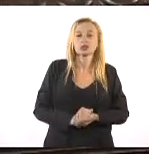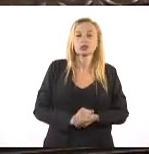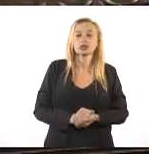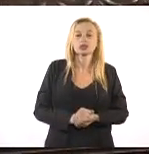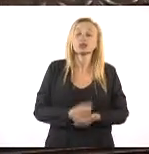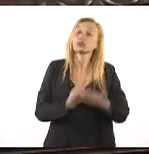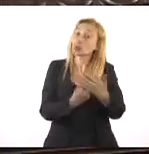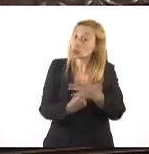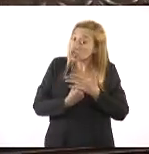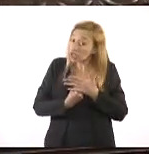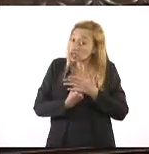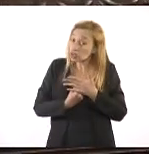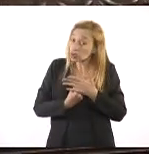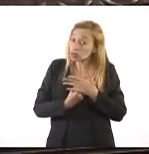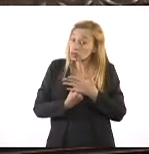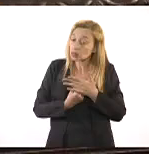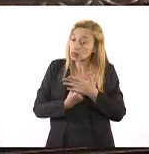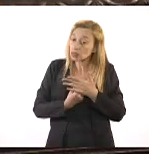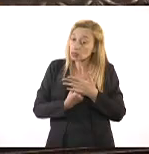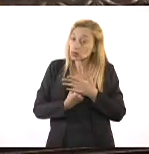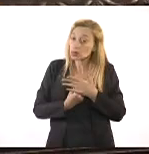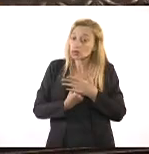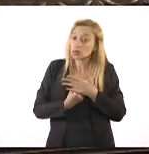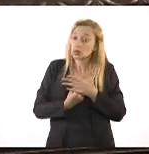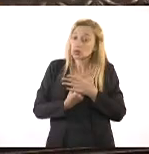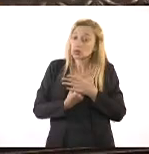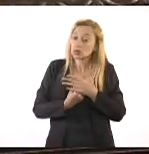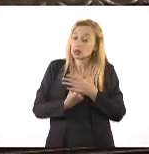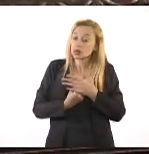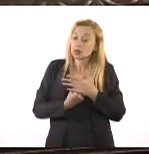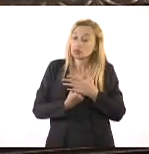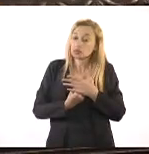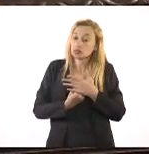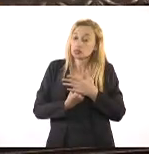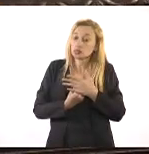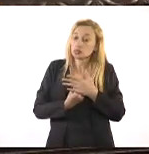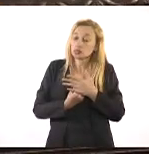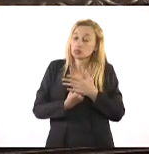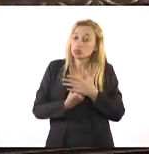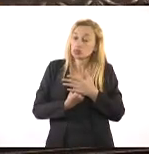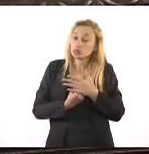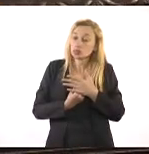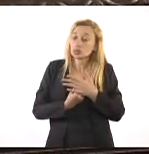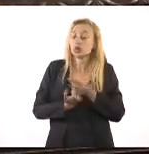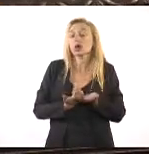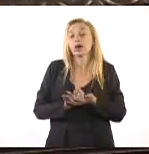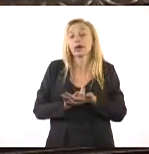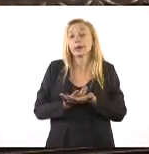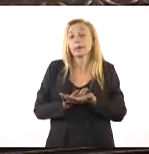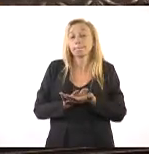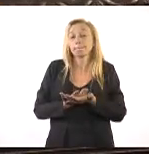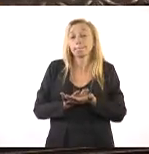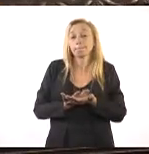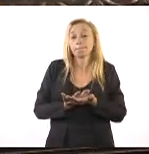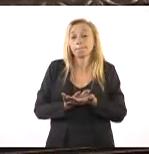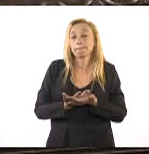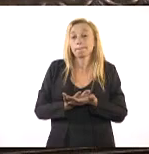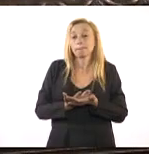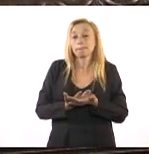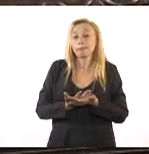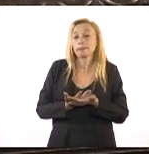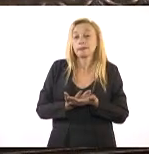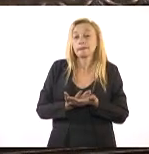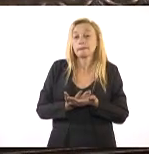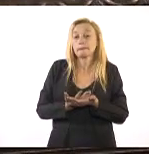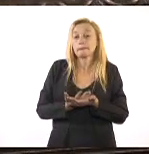defendam desse que pode ser, né, talvez, a maior